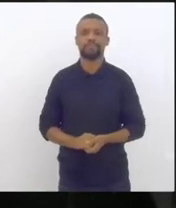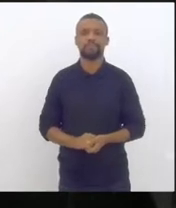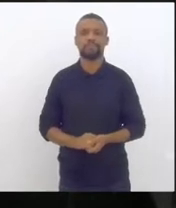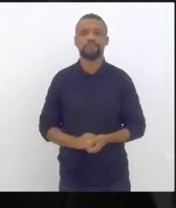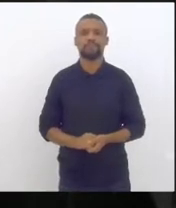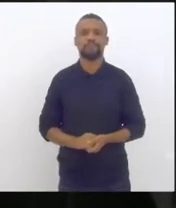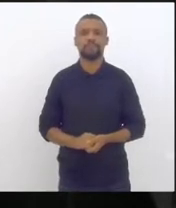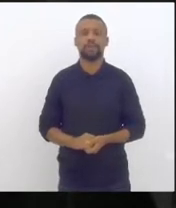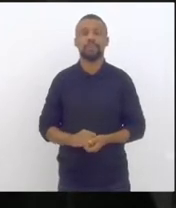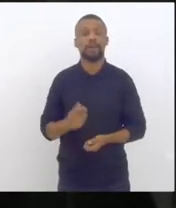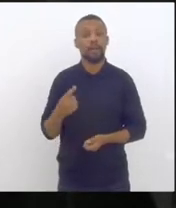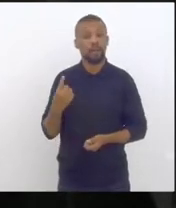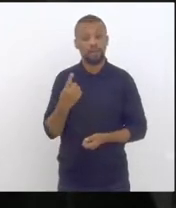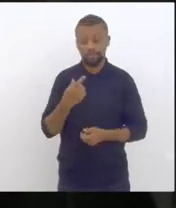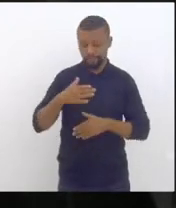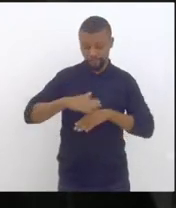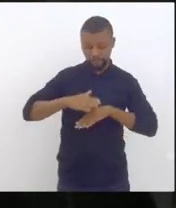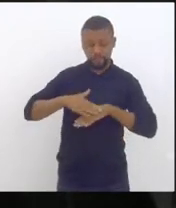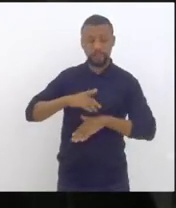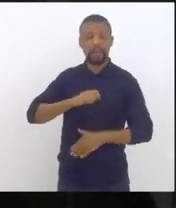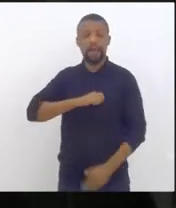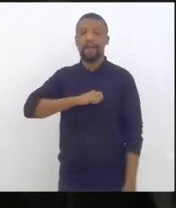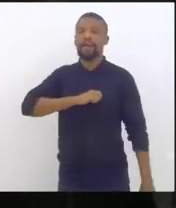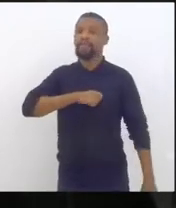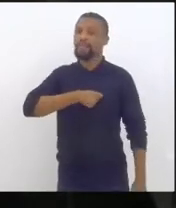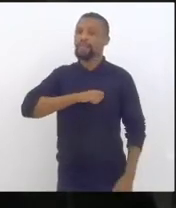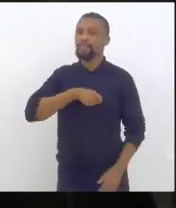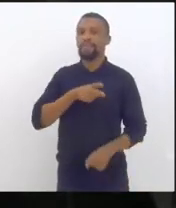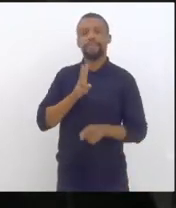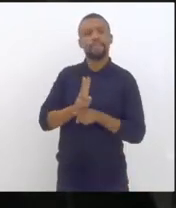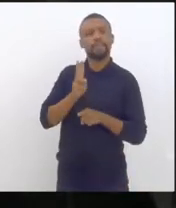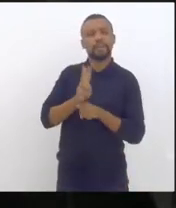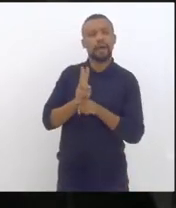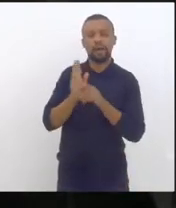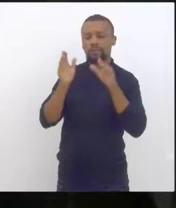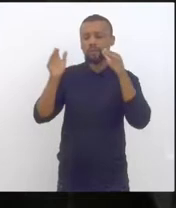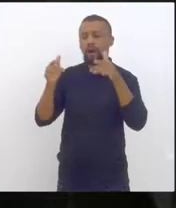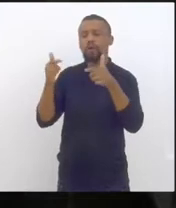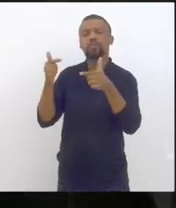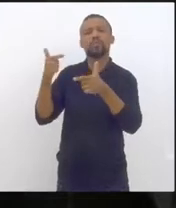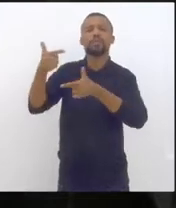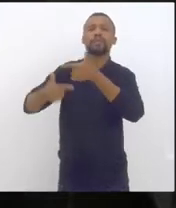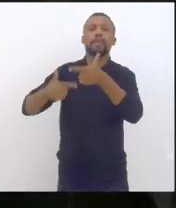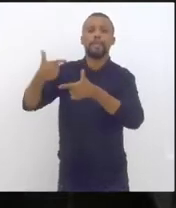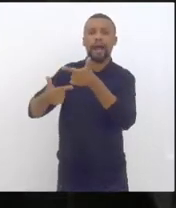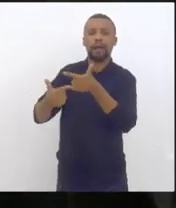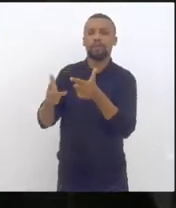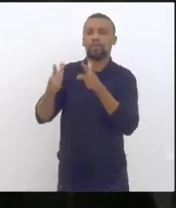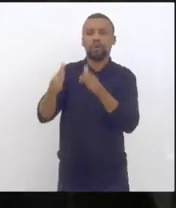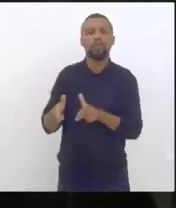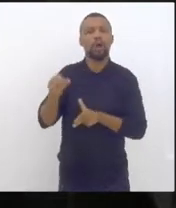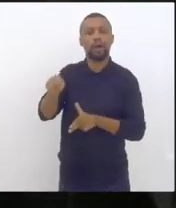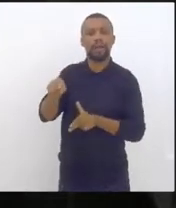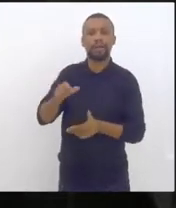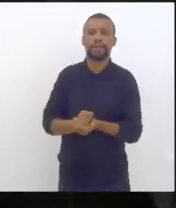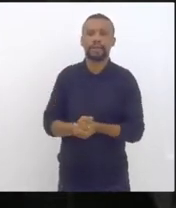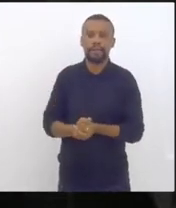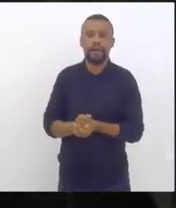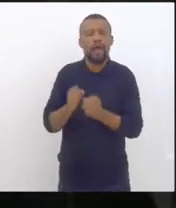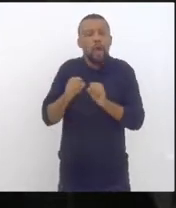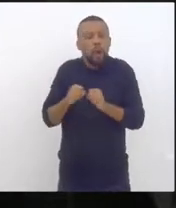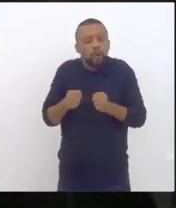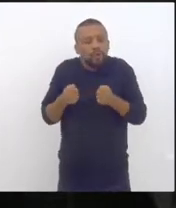ser fiscal a Dilma atividade dessa tem que ser um